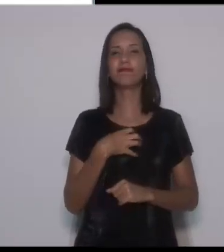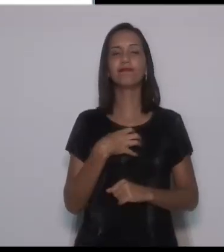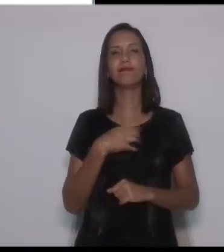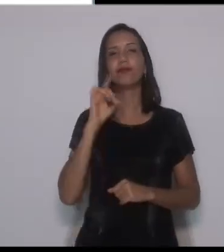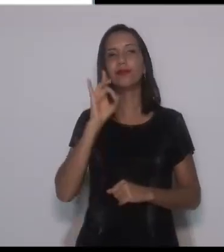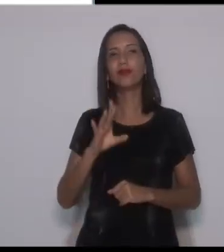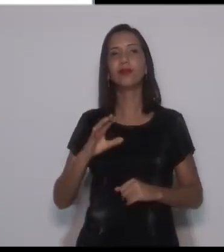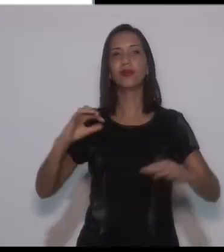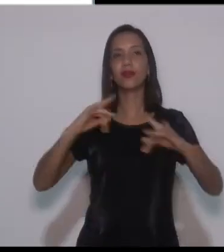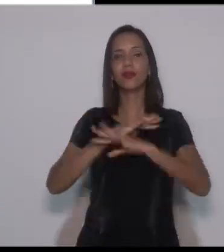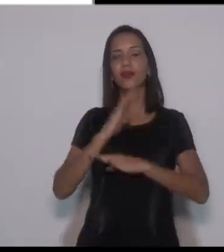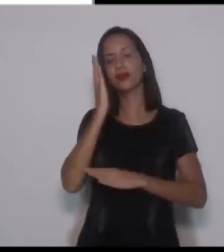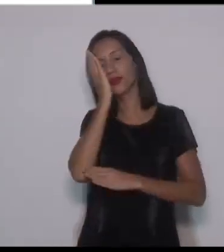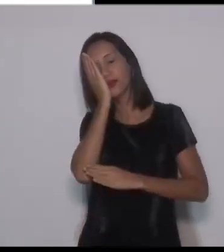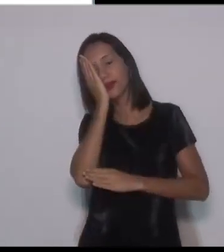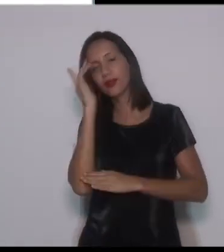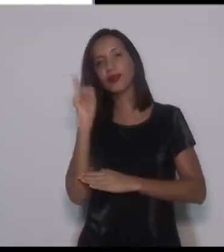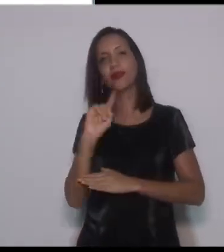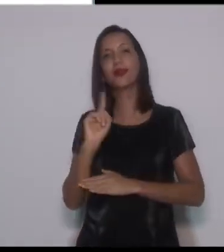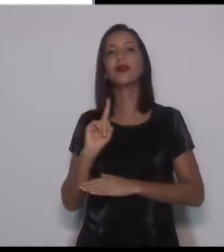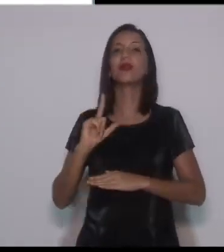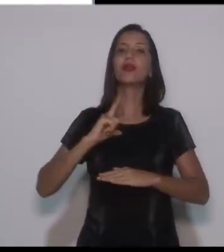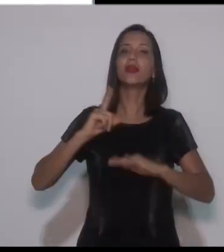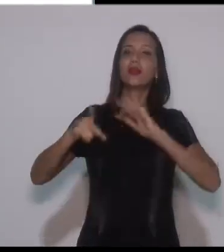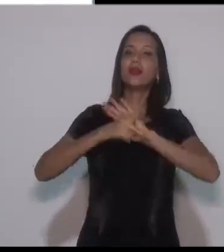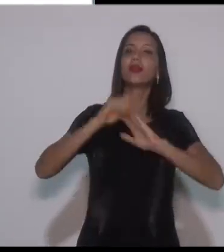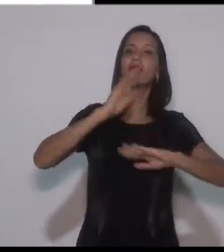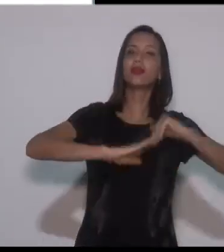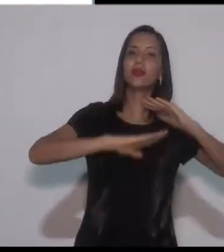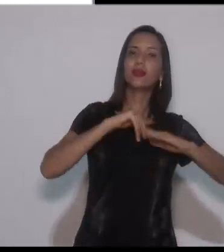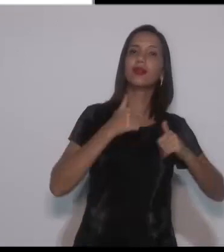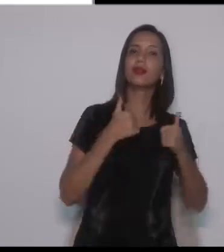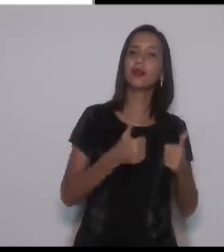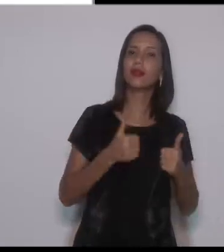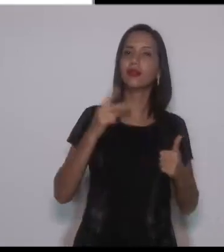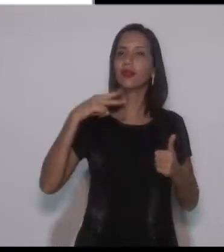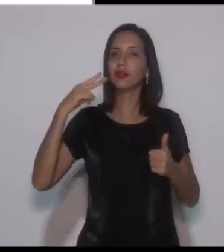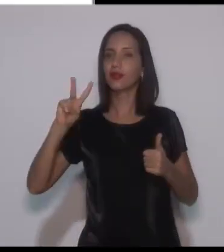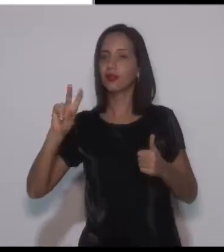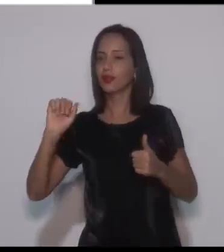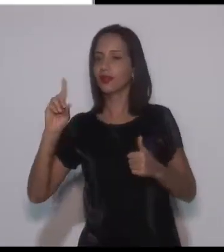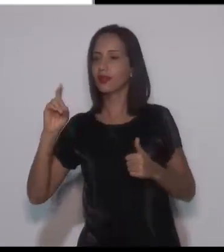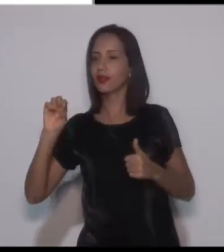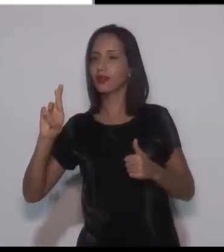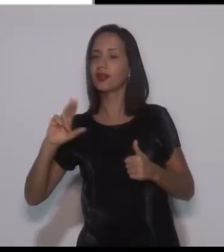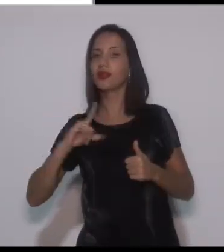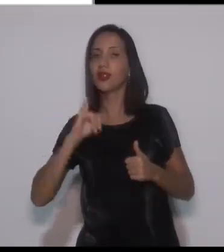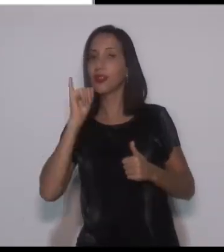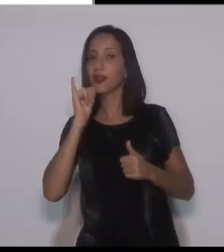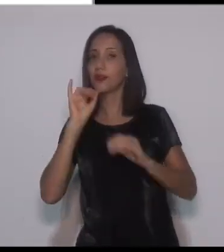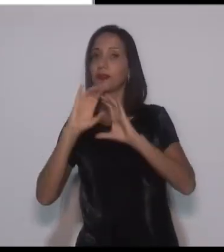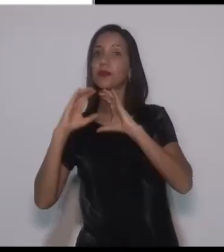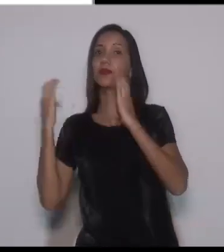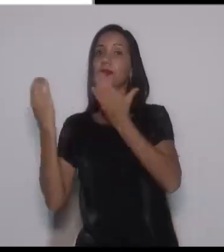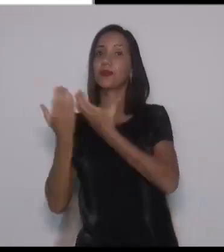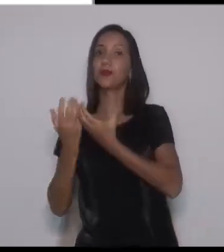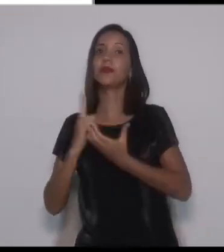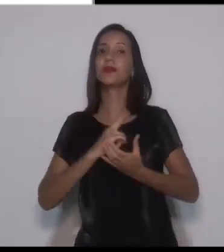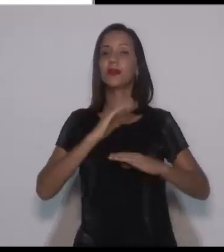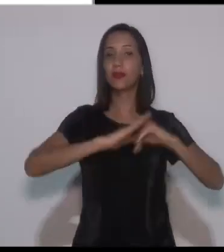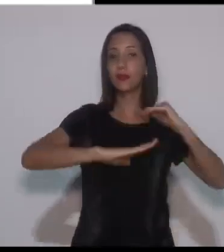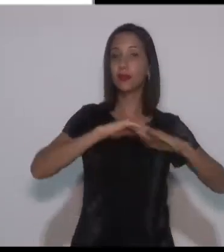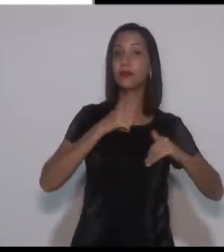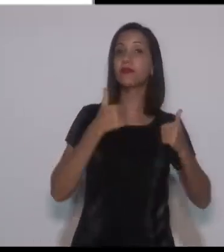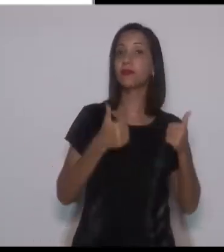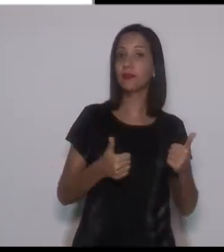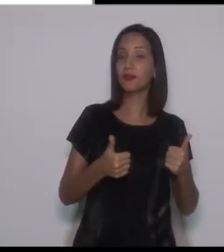dormitório. Por quê? Tem muita mão de obra, foi falado aqui muito bem pelo vereador Valdir Barreto, exemplo dos condomínios. Tem uma mão de obra muito